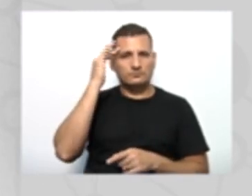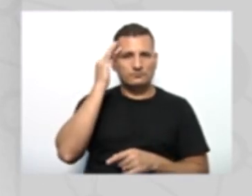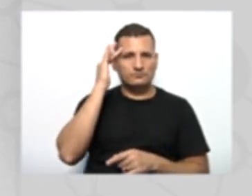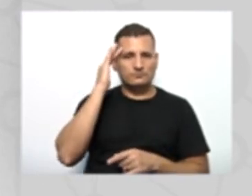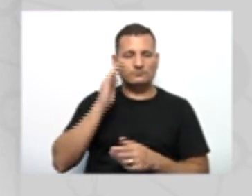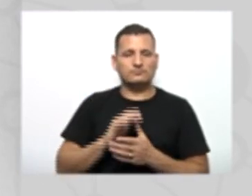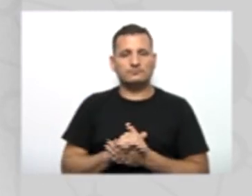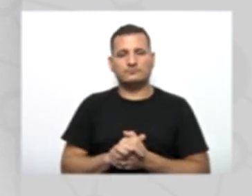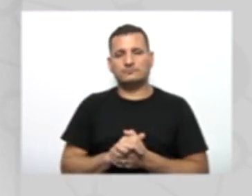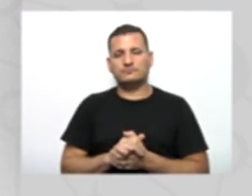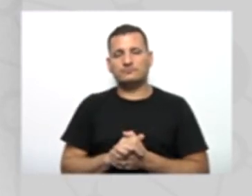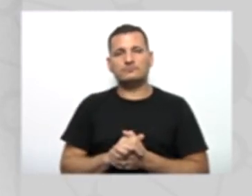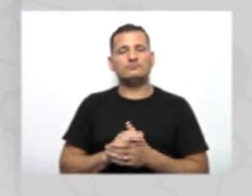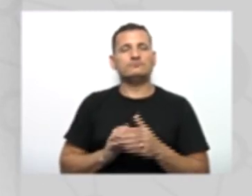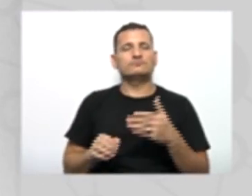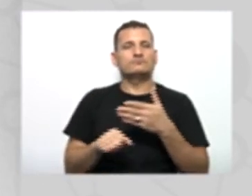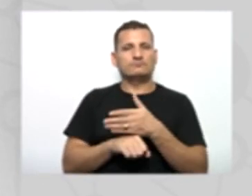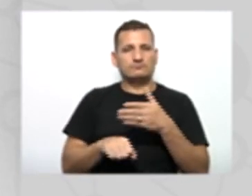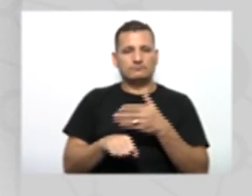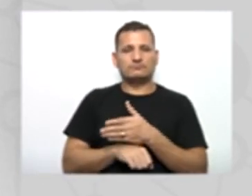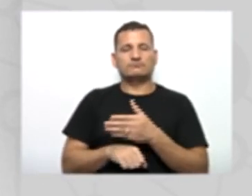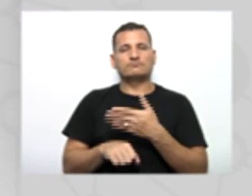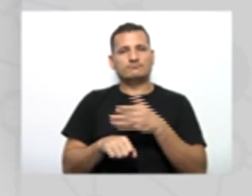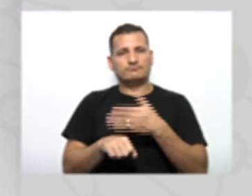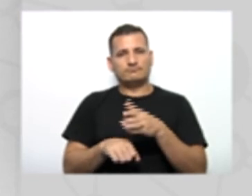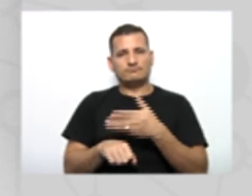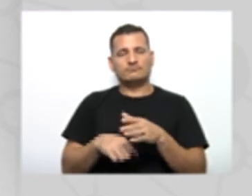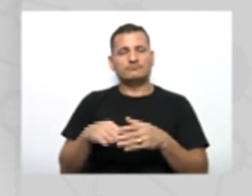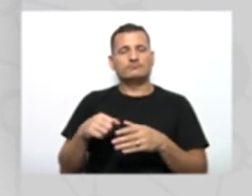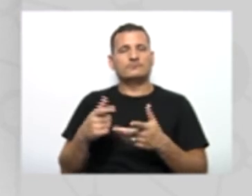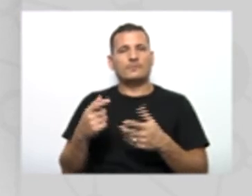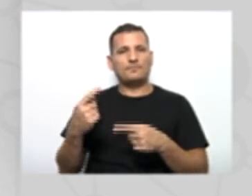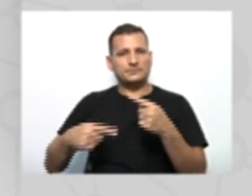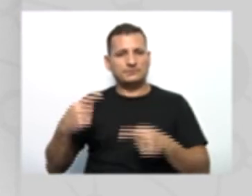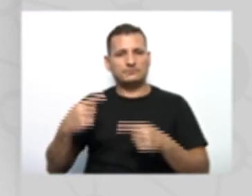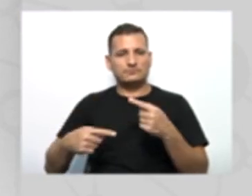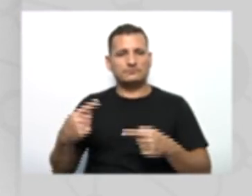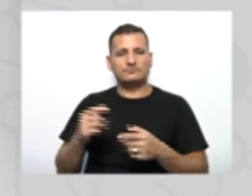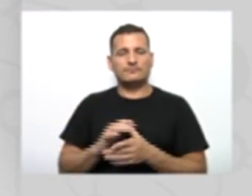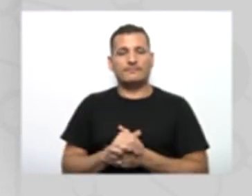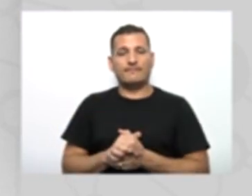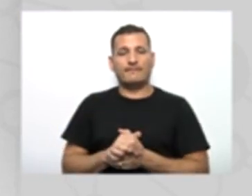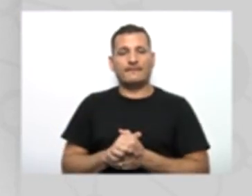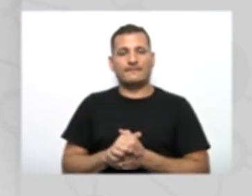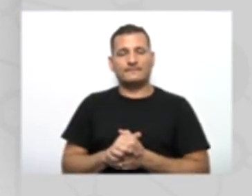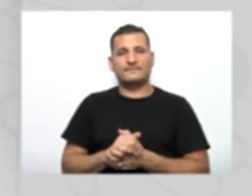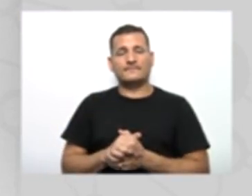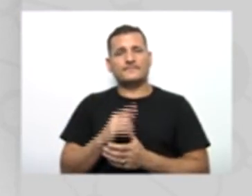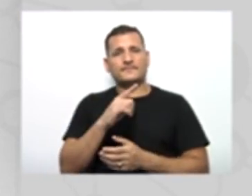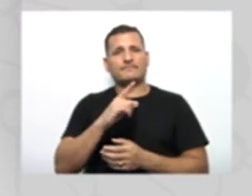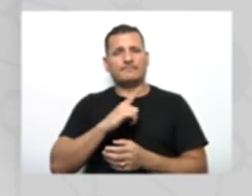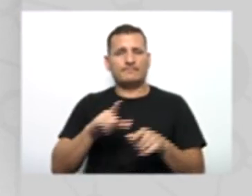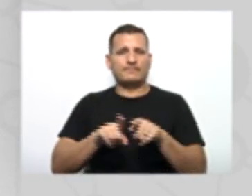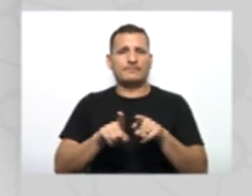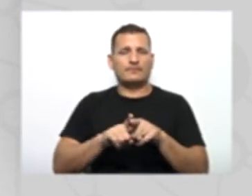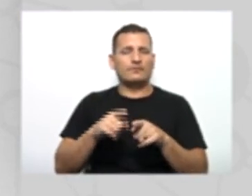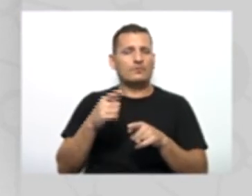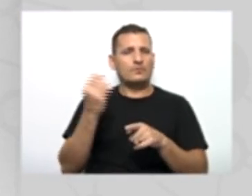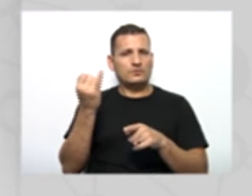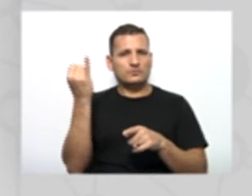Constituição, nos próprios regulamentos, nas legislações que definem e que ensinam como que a pessoa